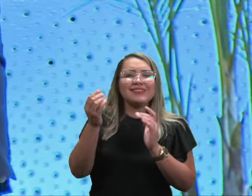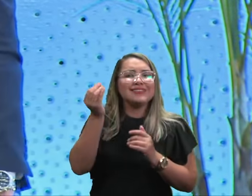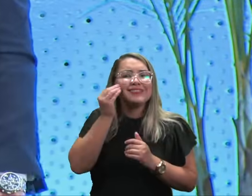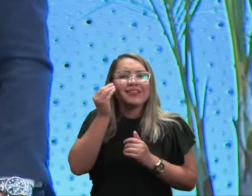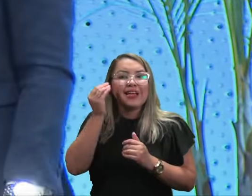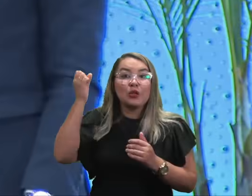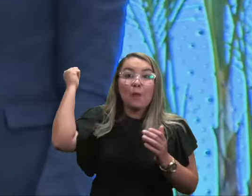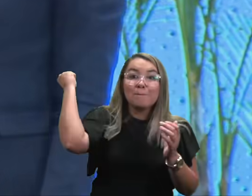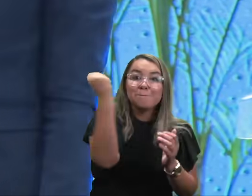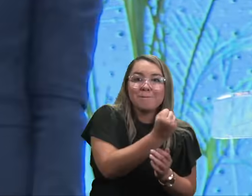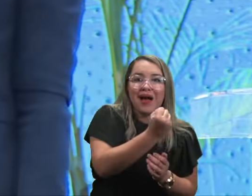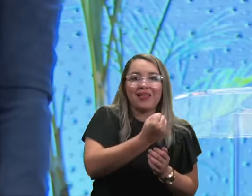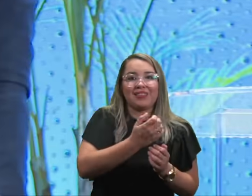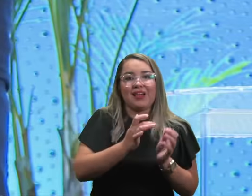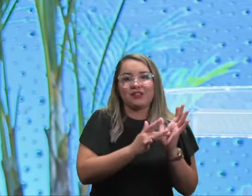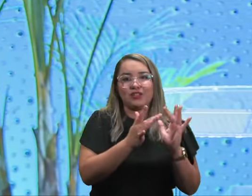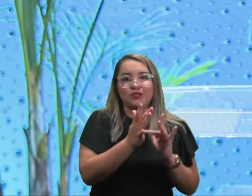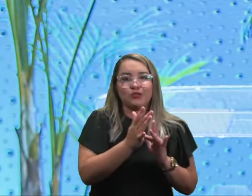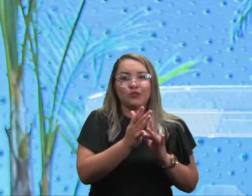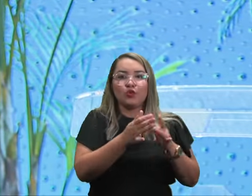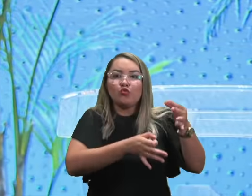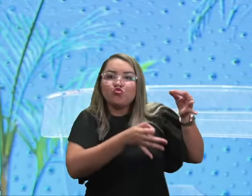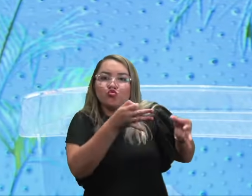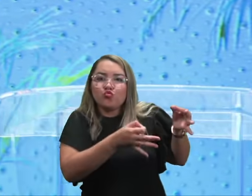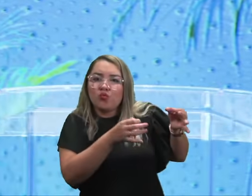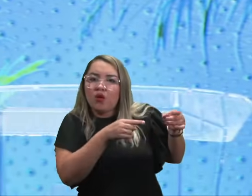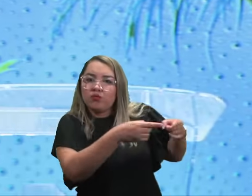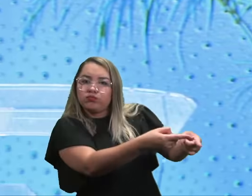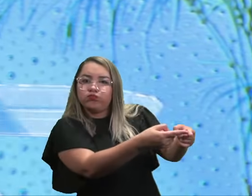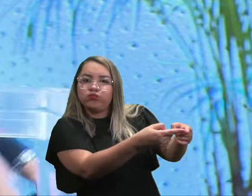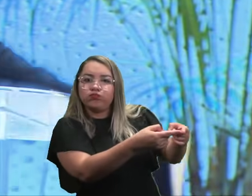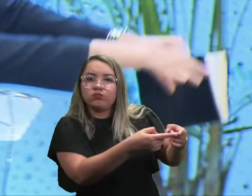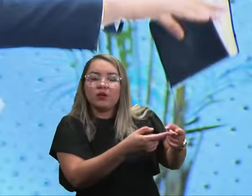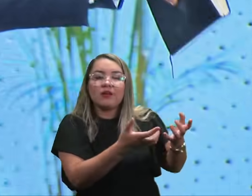tentando matar Jesus, jogar Jesus lá